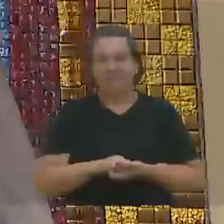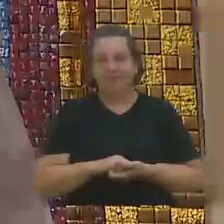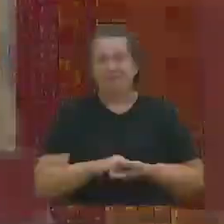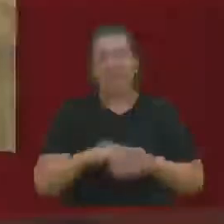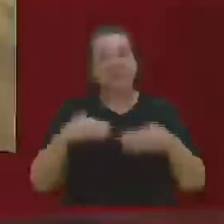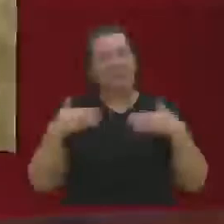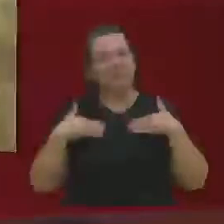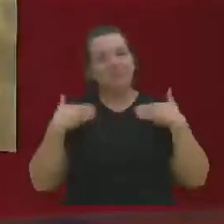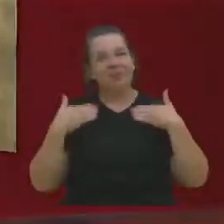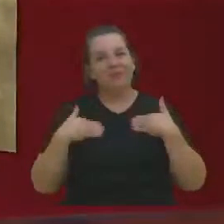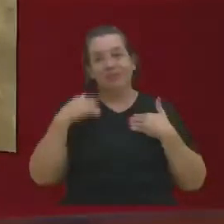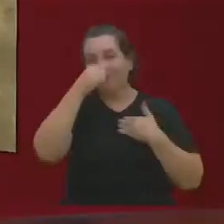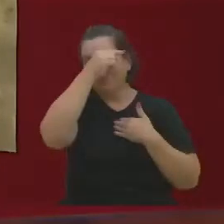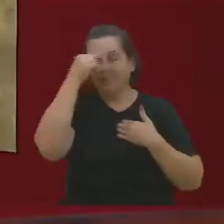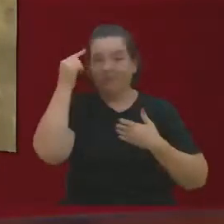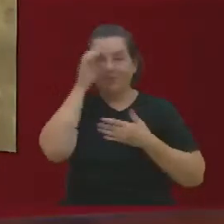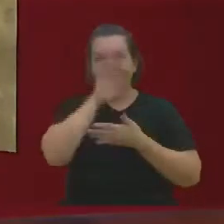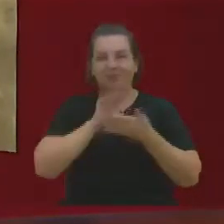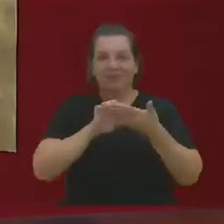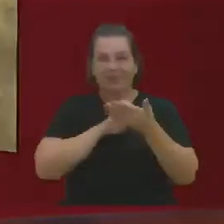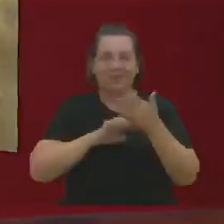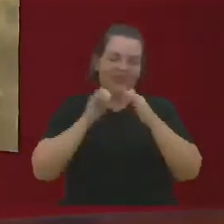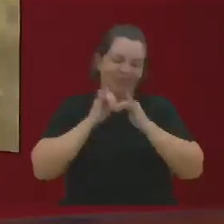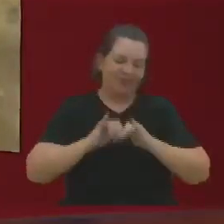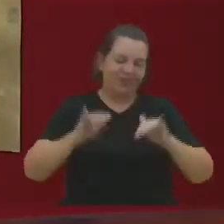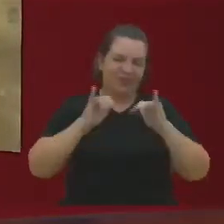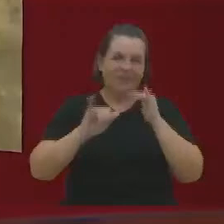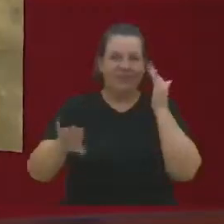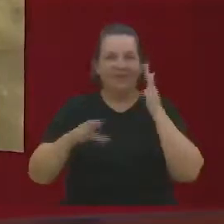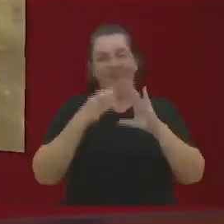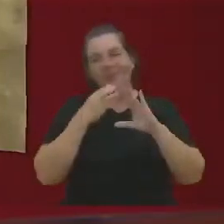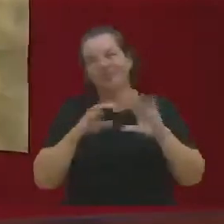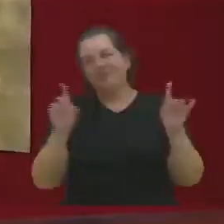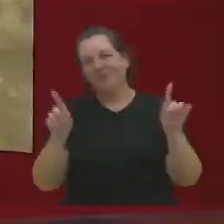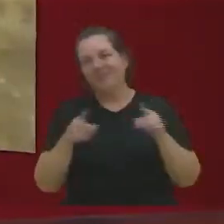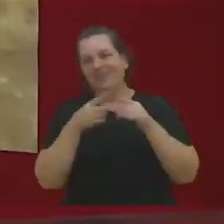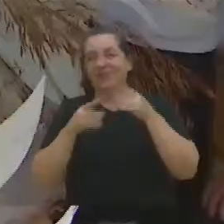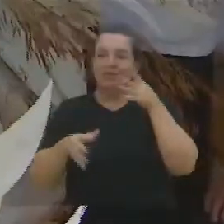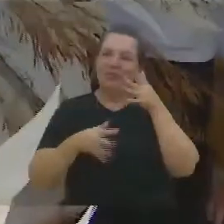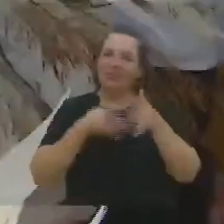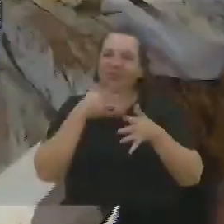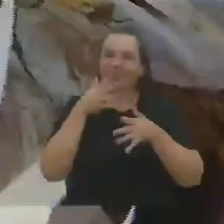Com alegria, aclamemos o Santo Evangelho cantando.